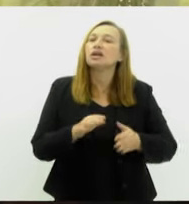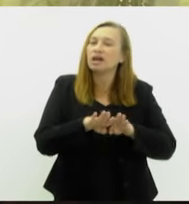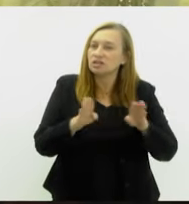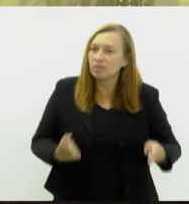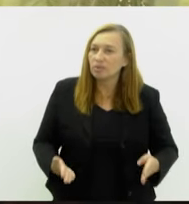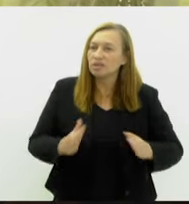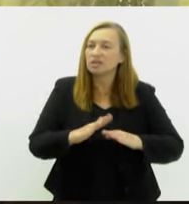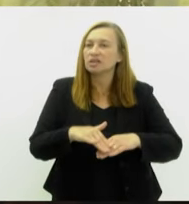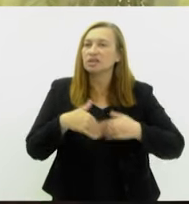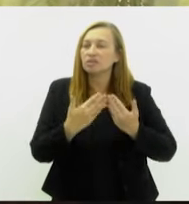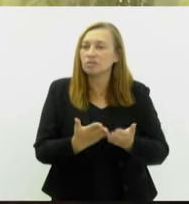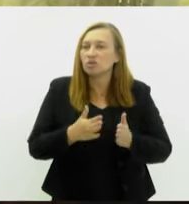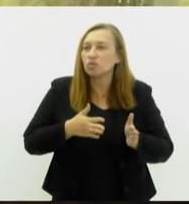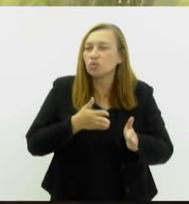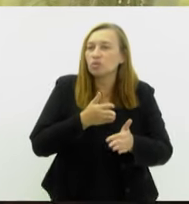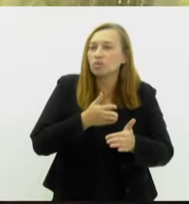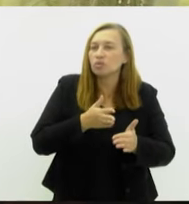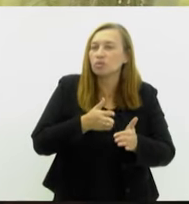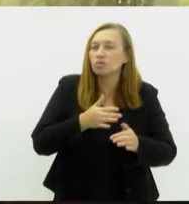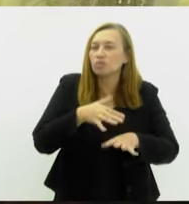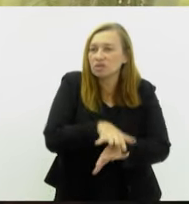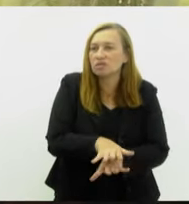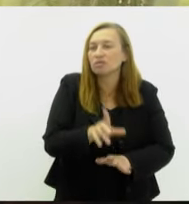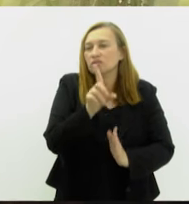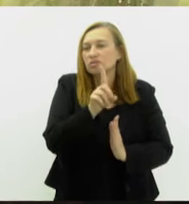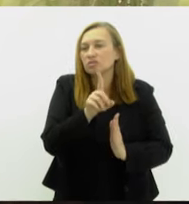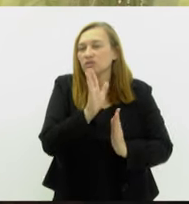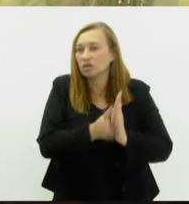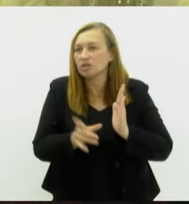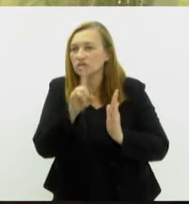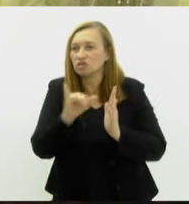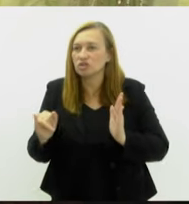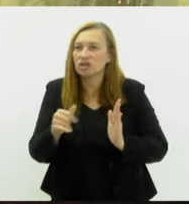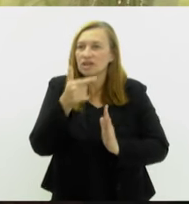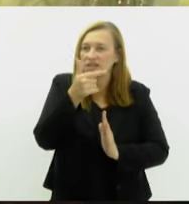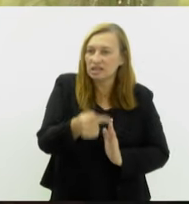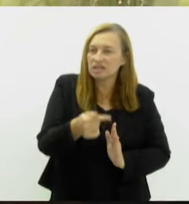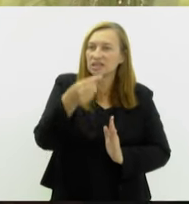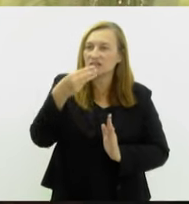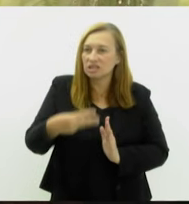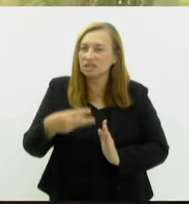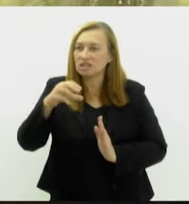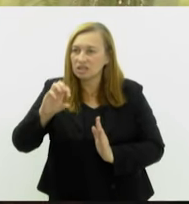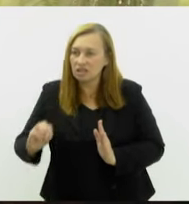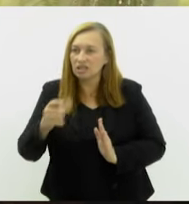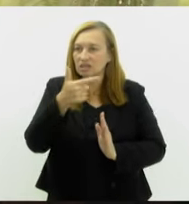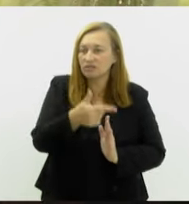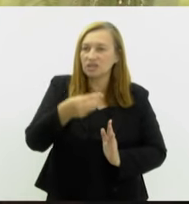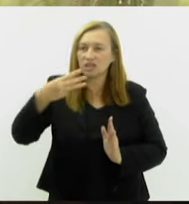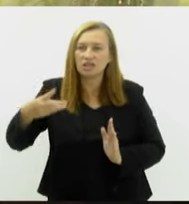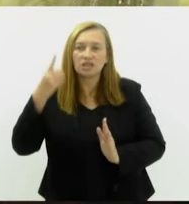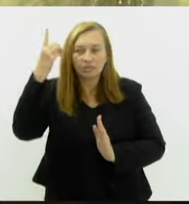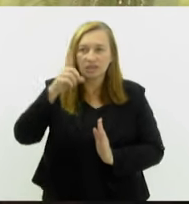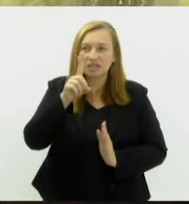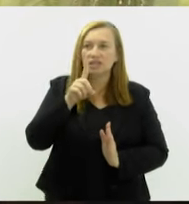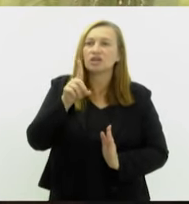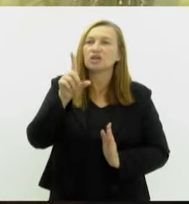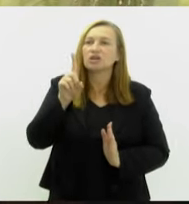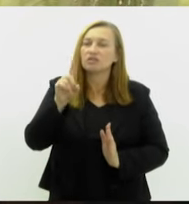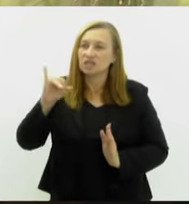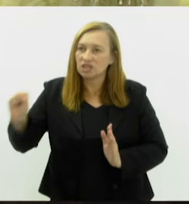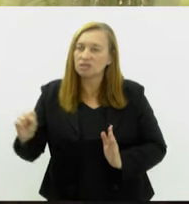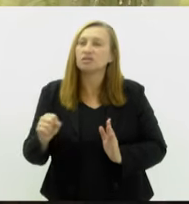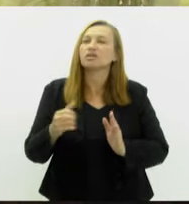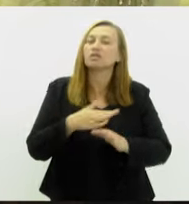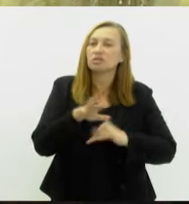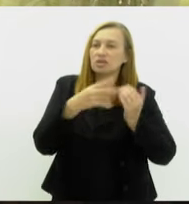mesa requerimento de inclusão na ordem do dia do projeto 730 de 23, deputado Renato Cozzolino. Senhores que aprovam, permaneçam como